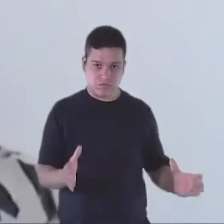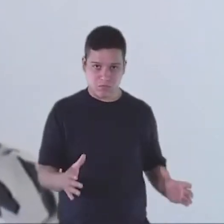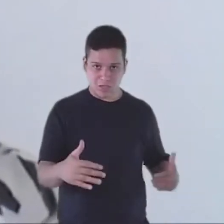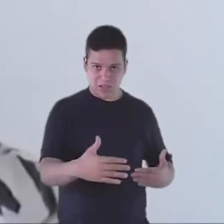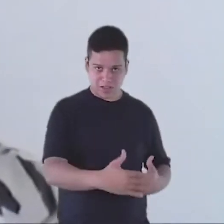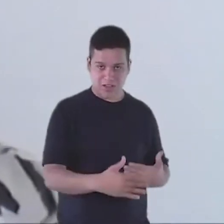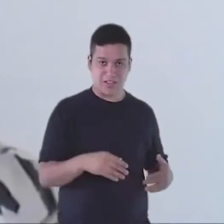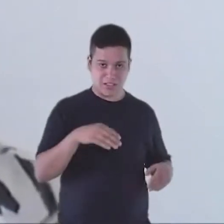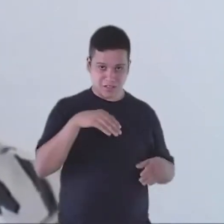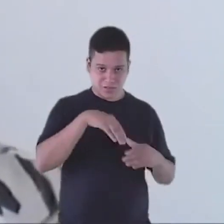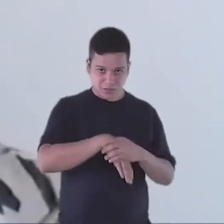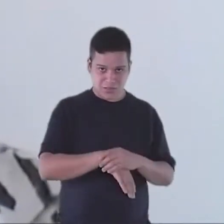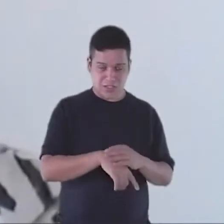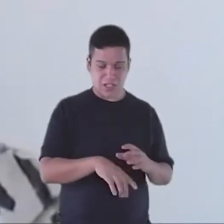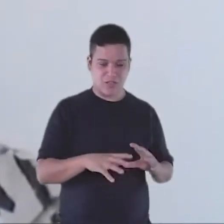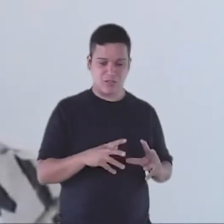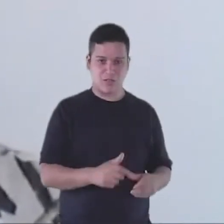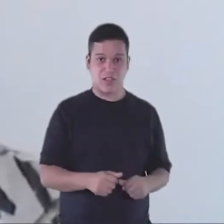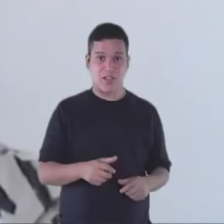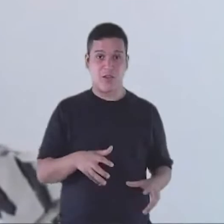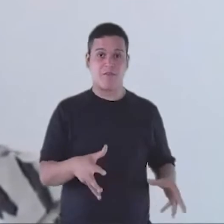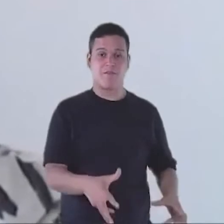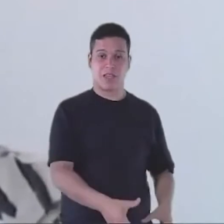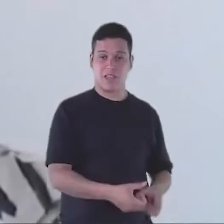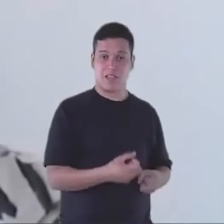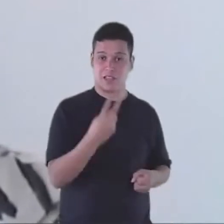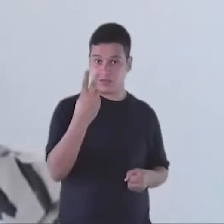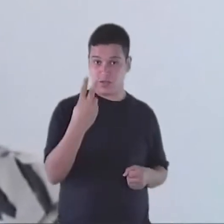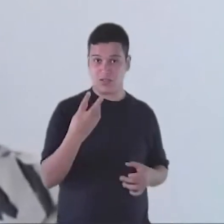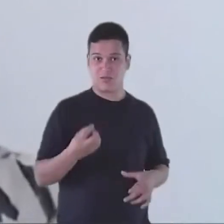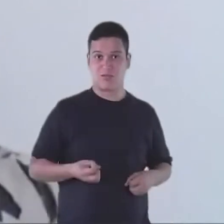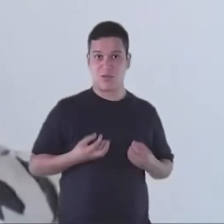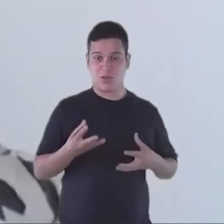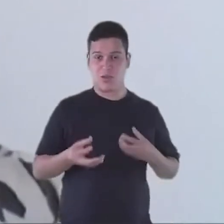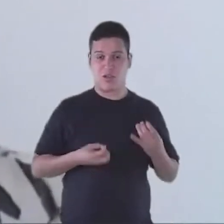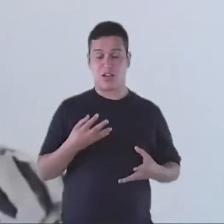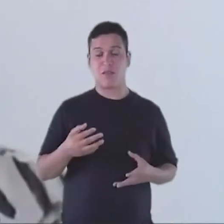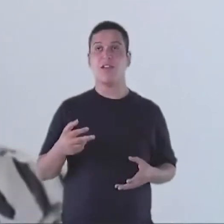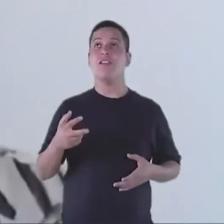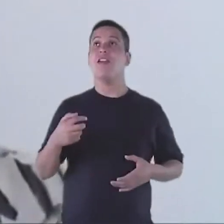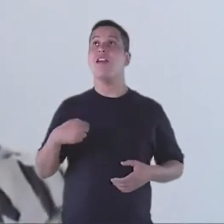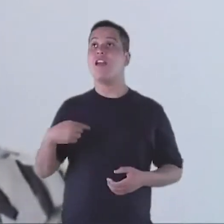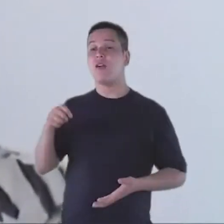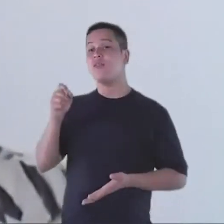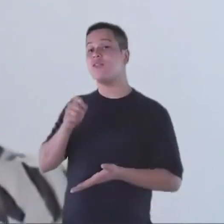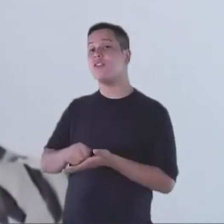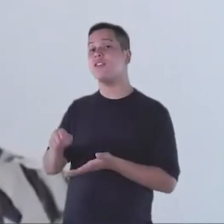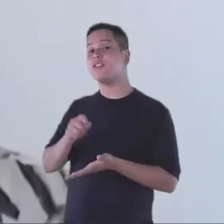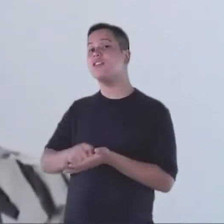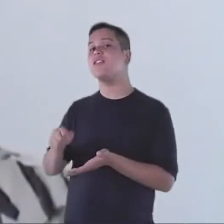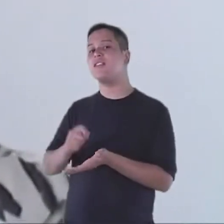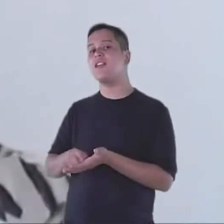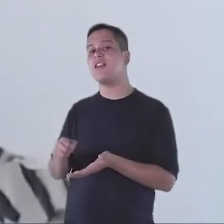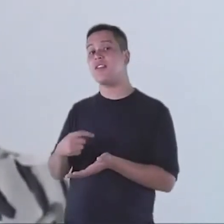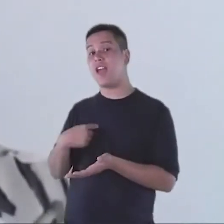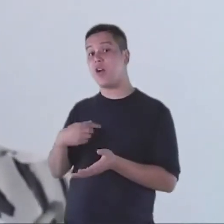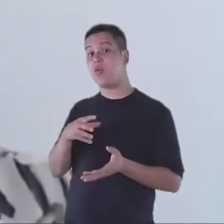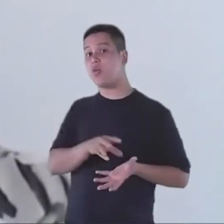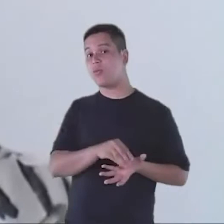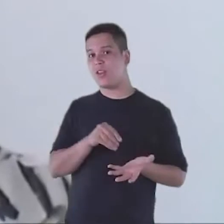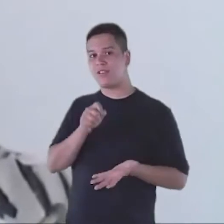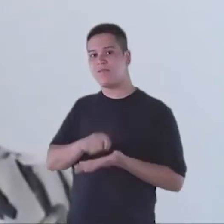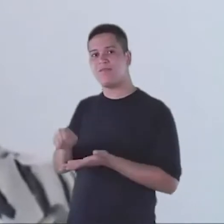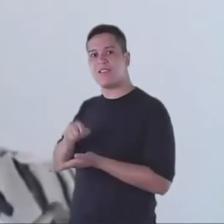percebesse, peguei dois poemas, escrevi à mão, na minha letra, fui para casa,